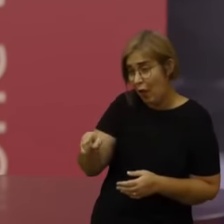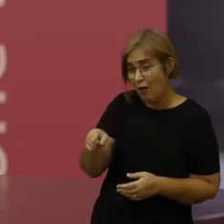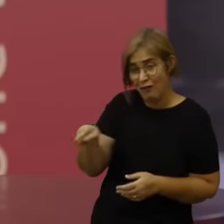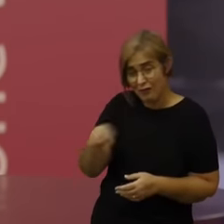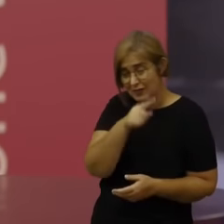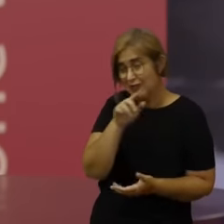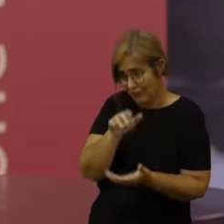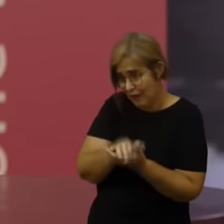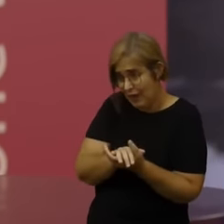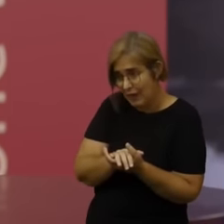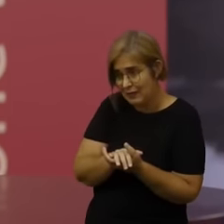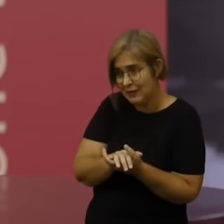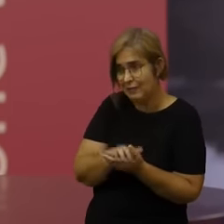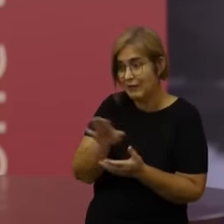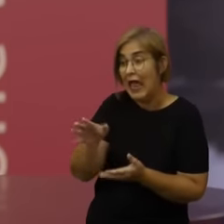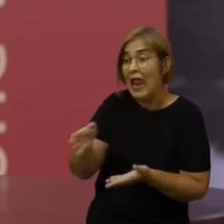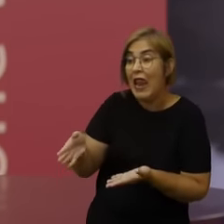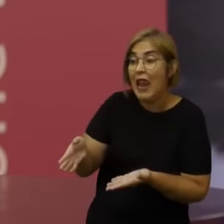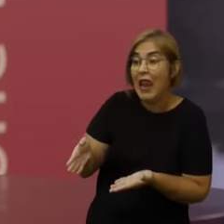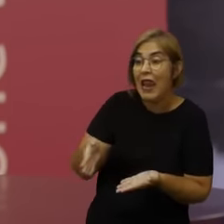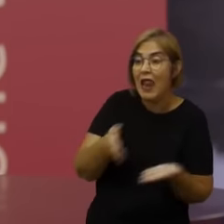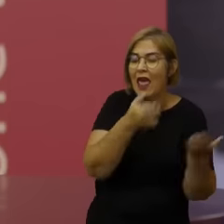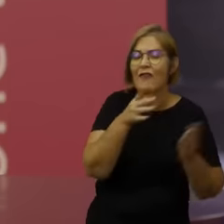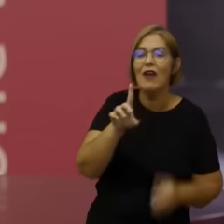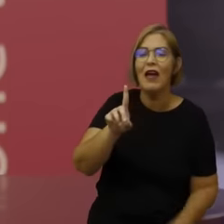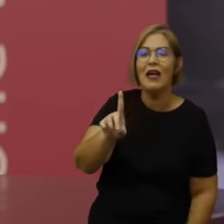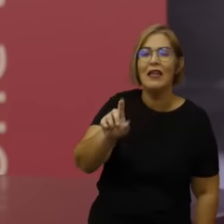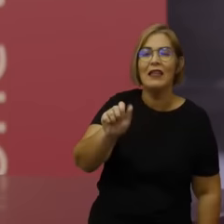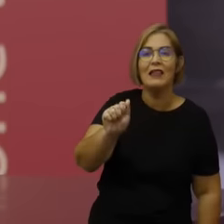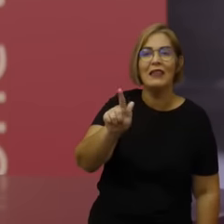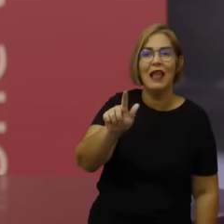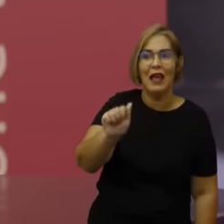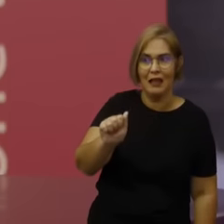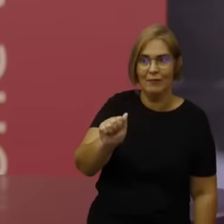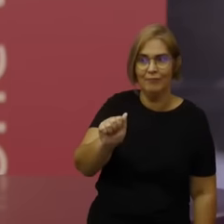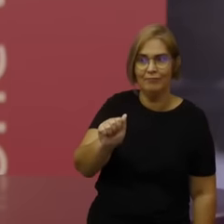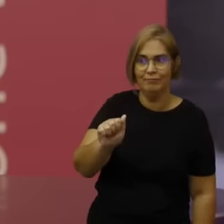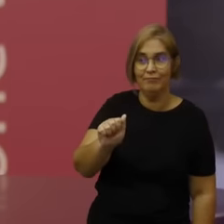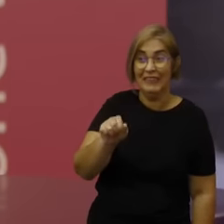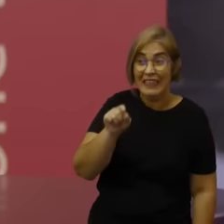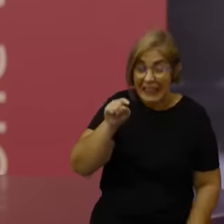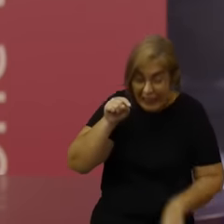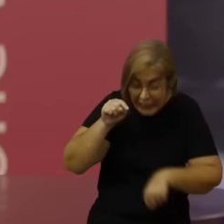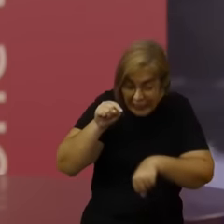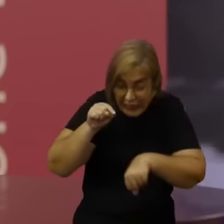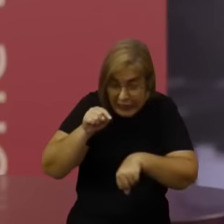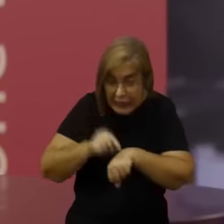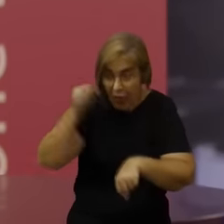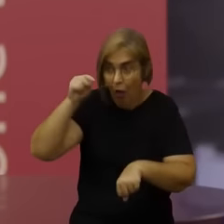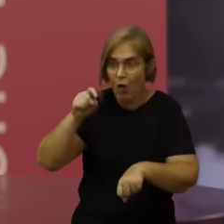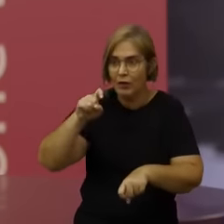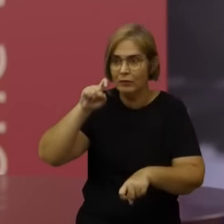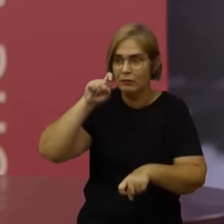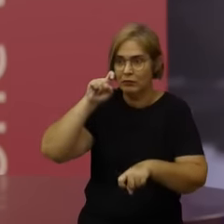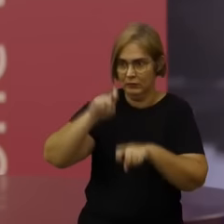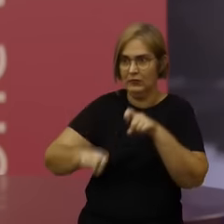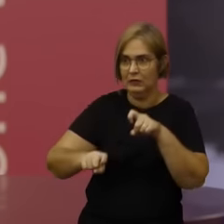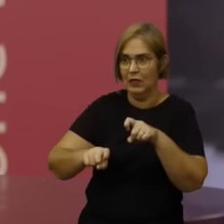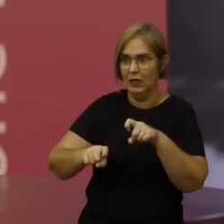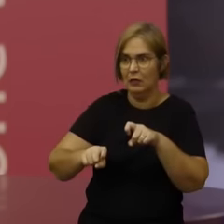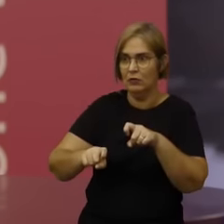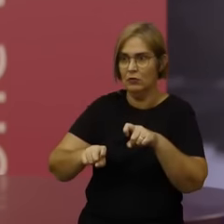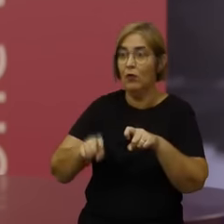uma de vocês uma daga e na hora da noite de núpcias vocês apoiarem os seus